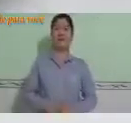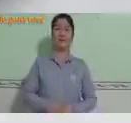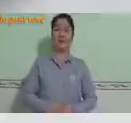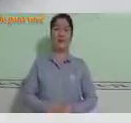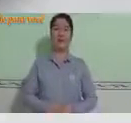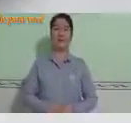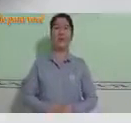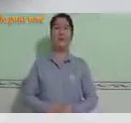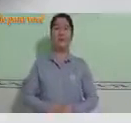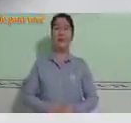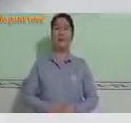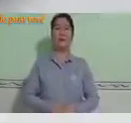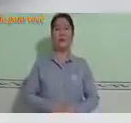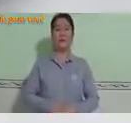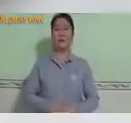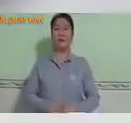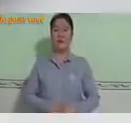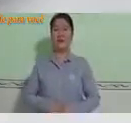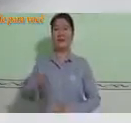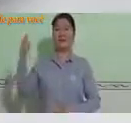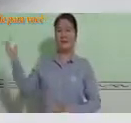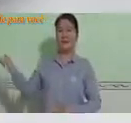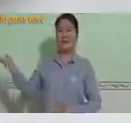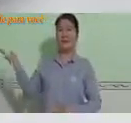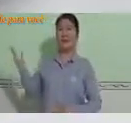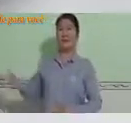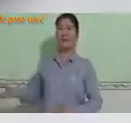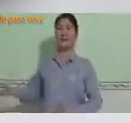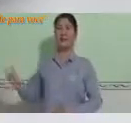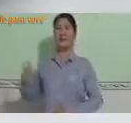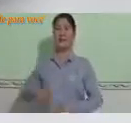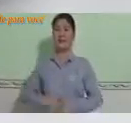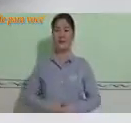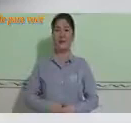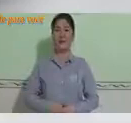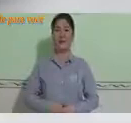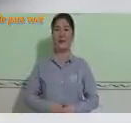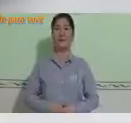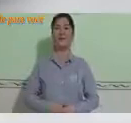como objetivo verificar a quantidade e qualidade dos espermatozoides produzidos.